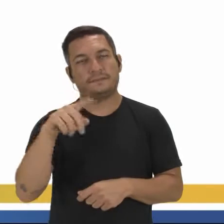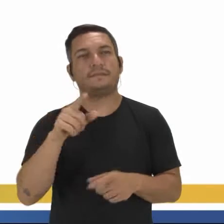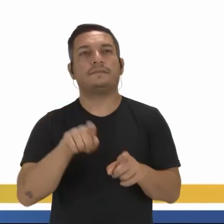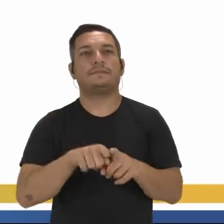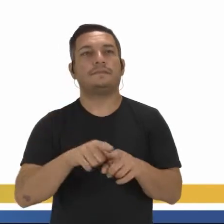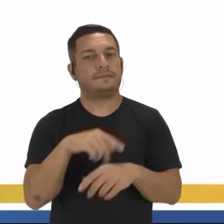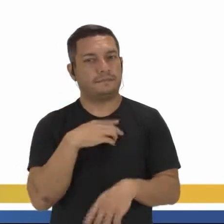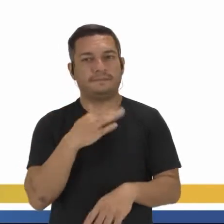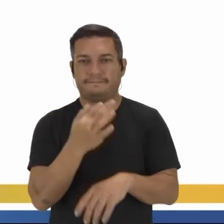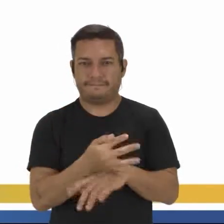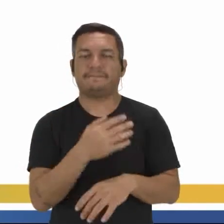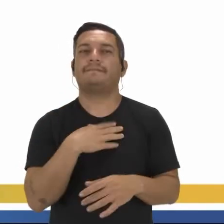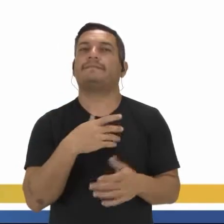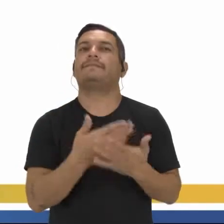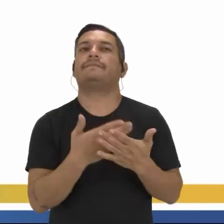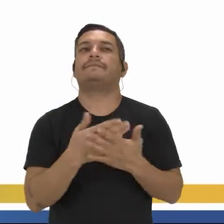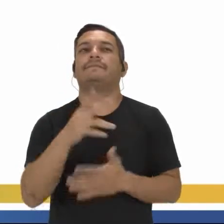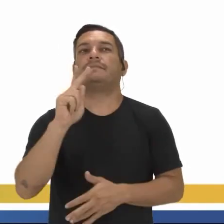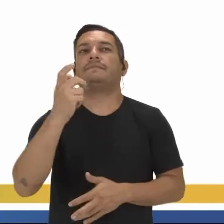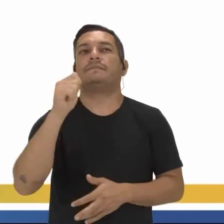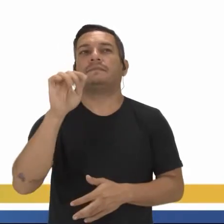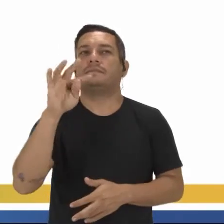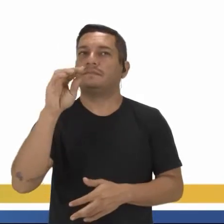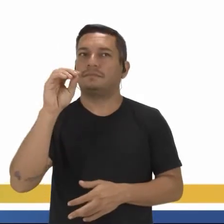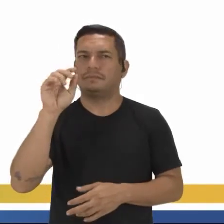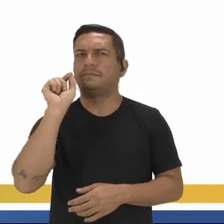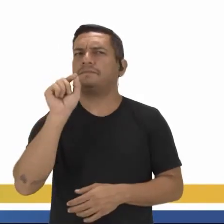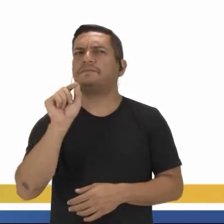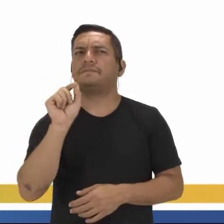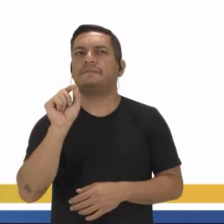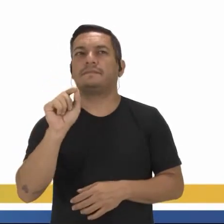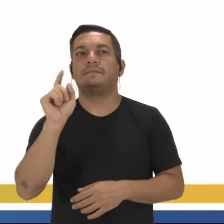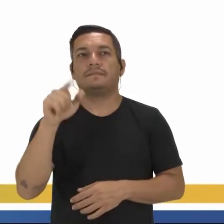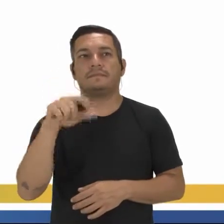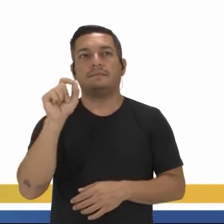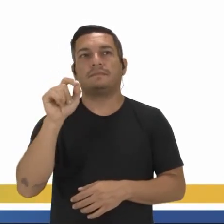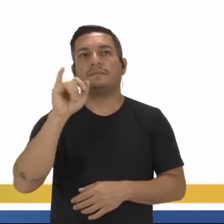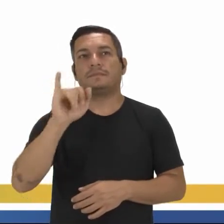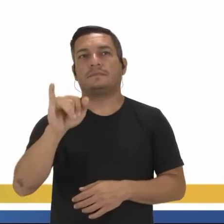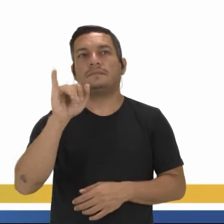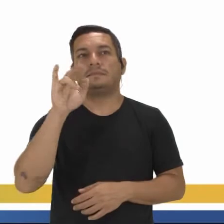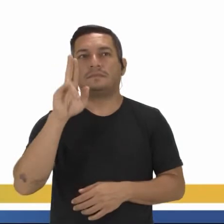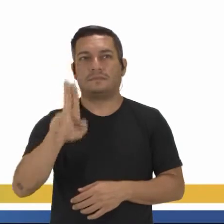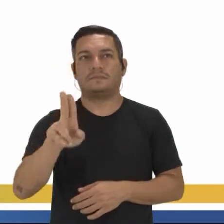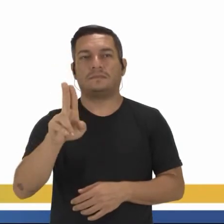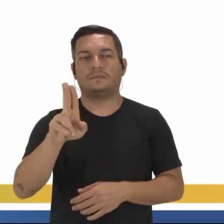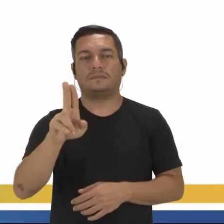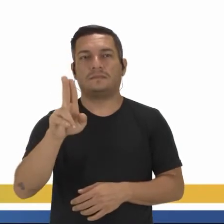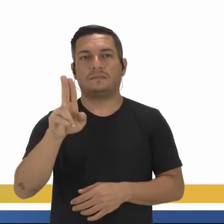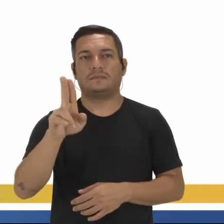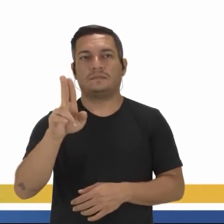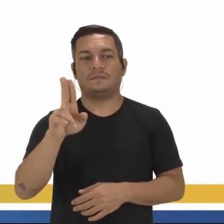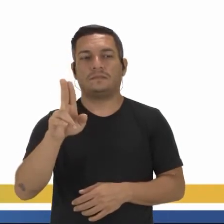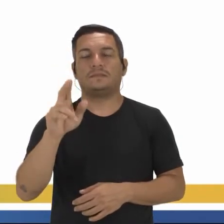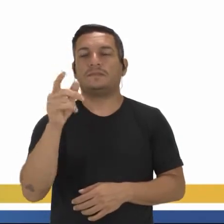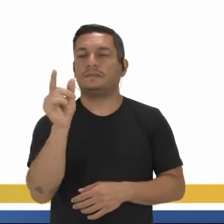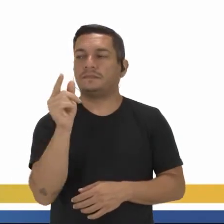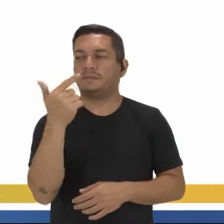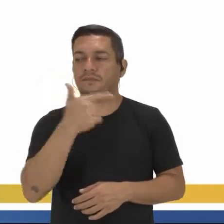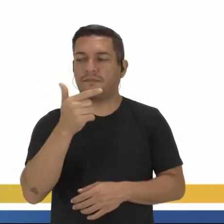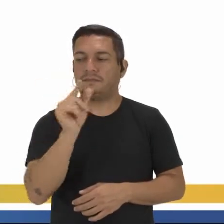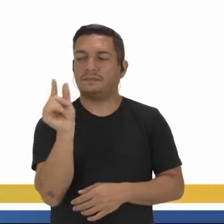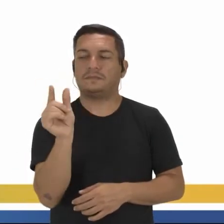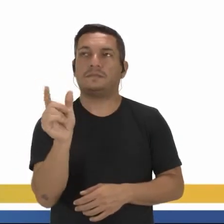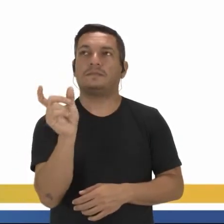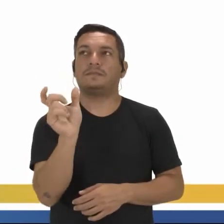tenha faltado na aula de hiato. O que é o hiato? É quando o i e o u tônicos, né, da segunda sílaba da